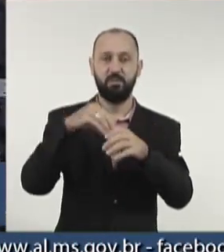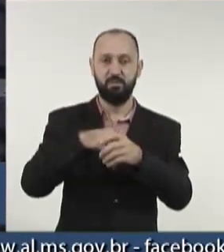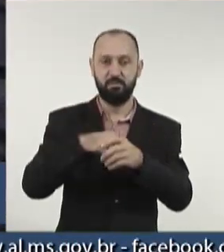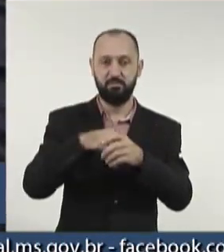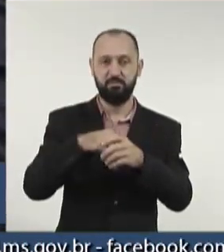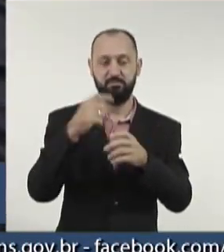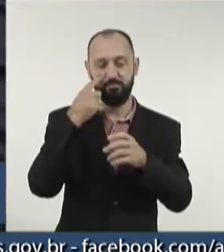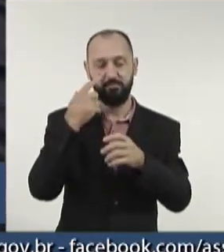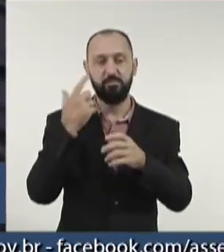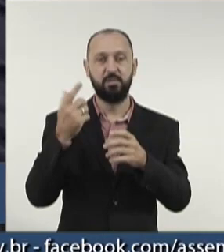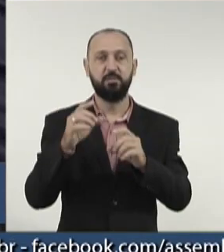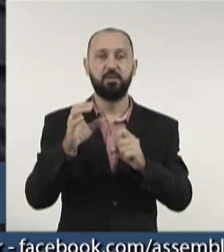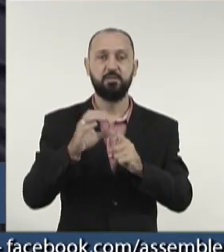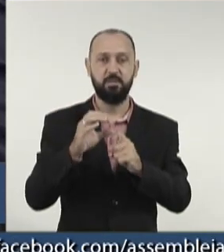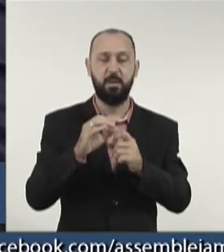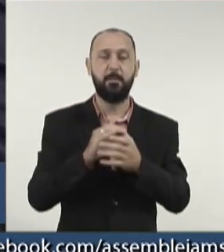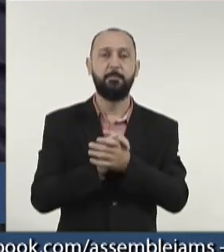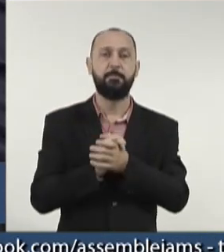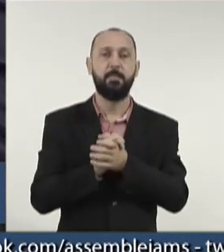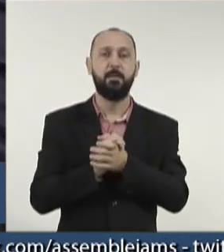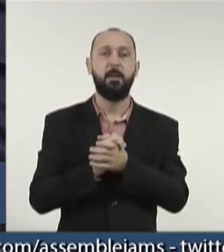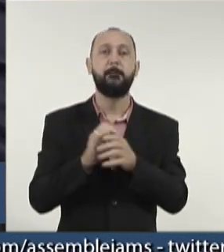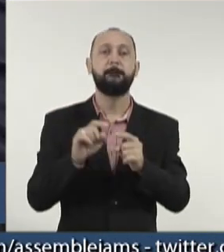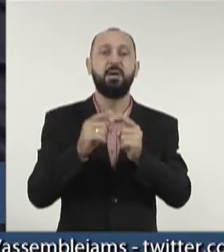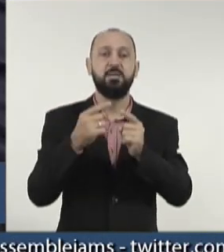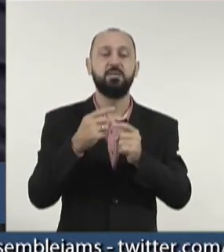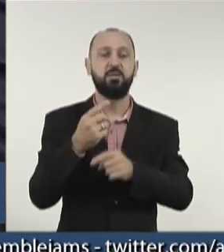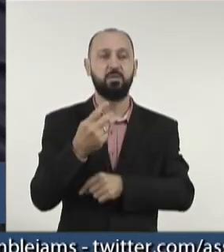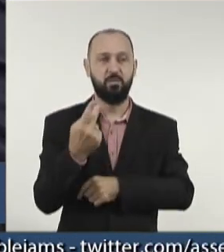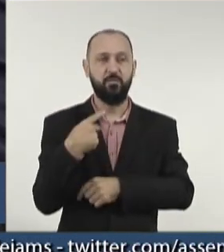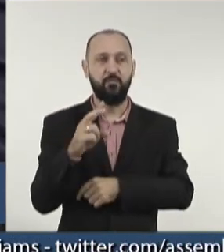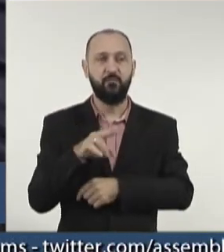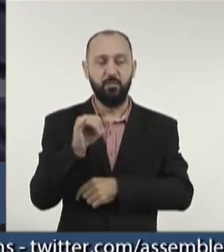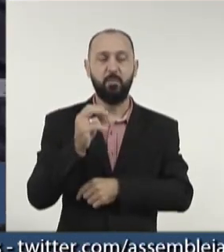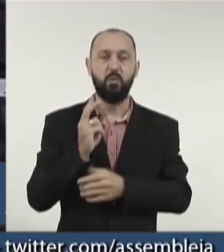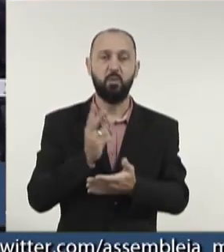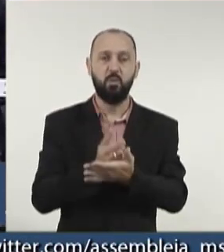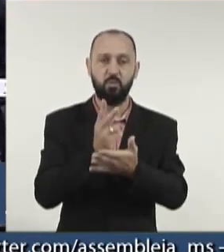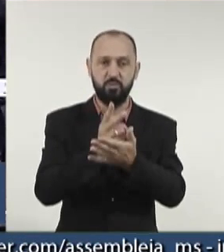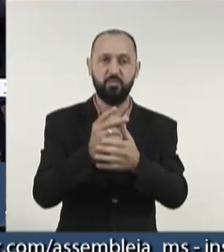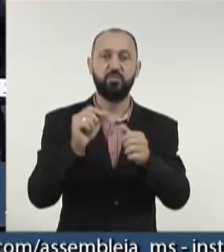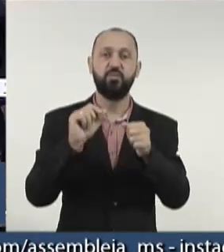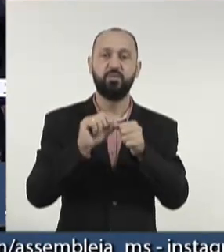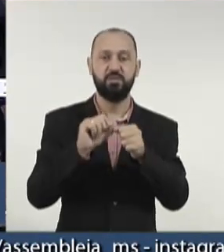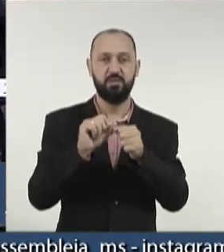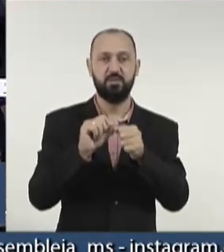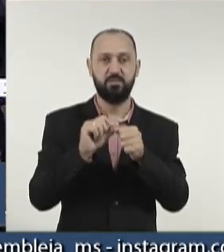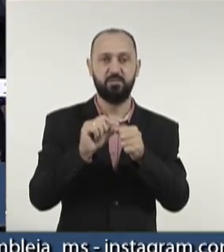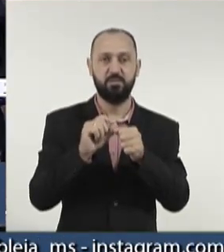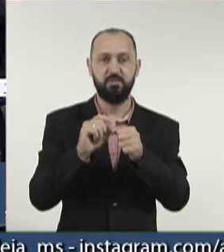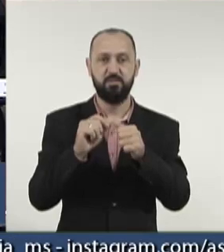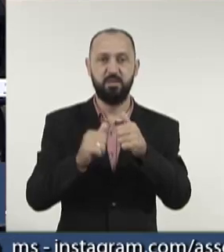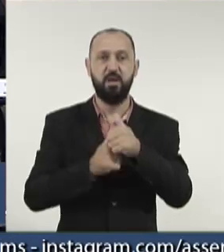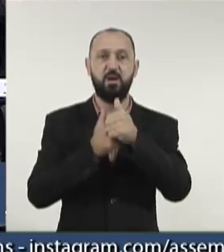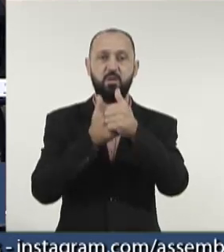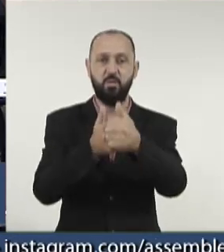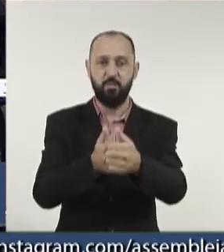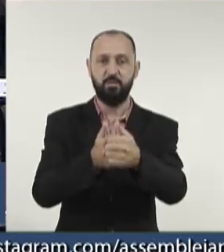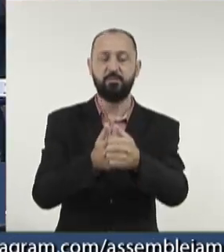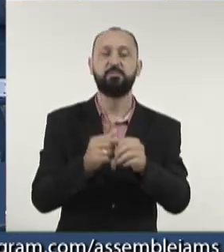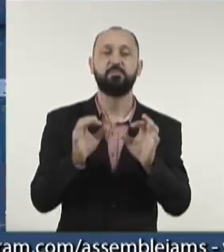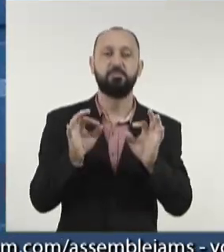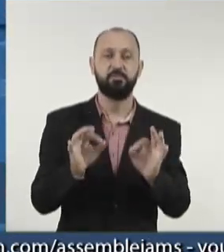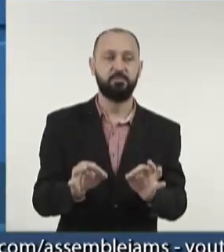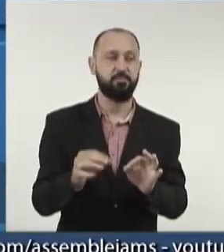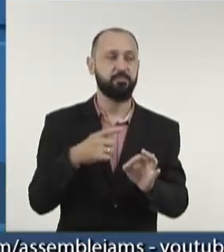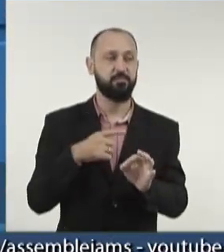dos servidores. Mas eu acredito que nós vamos aqui continuar fazendo esse acompanhamento. Eu tenho certeza